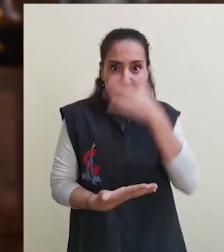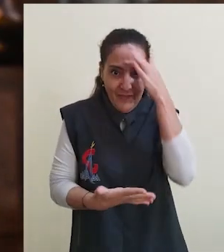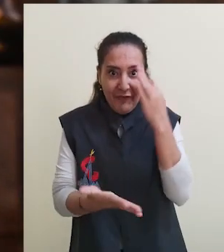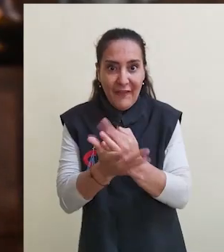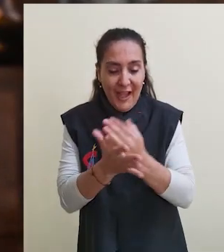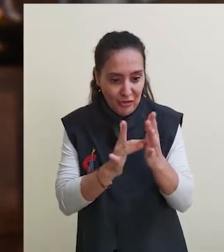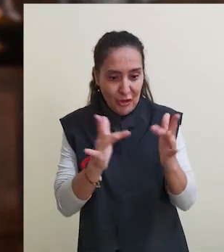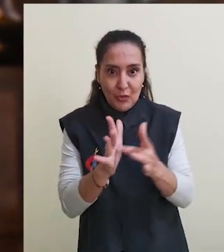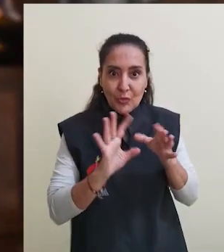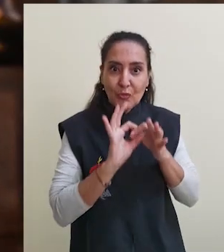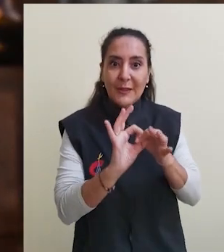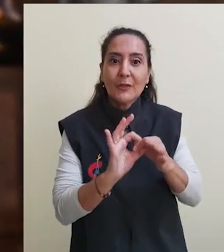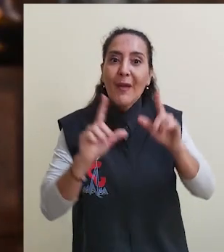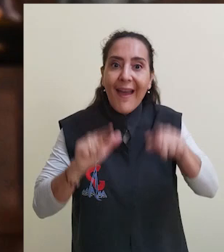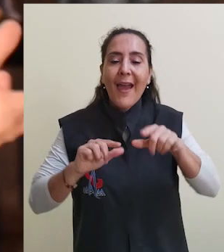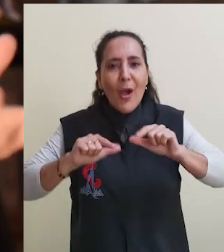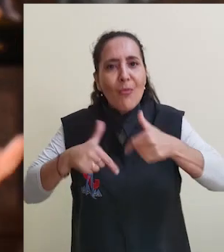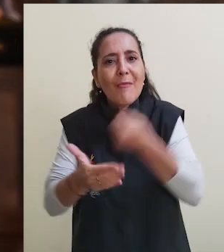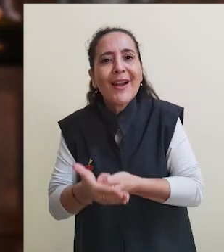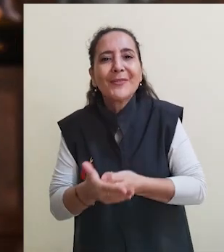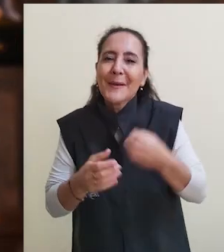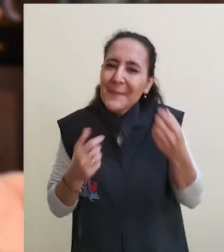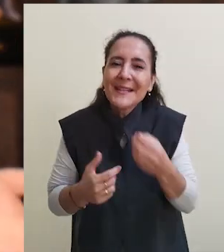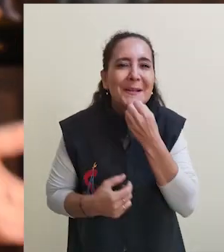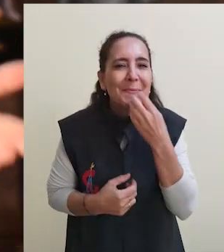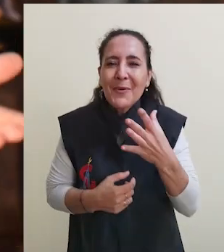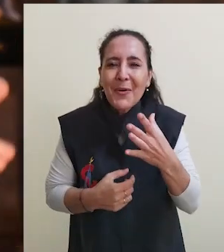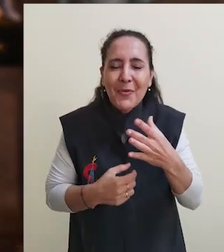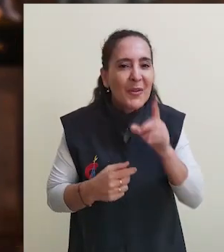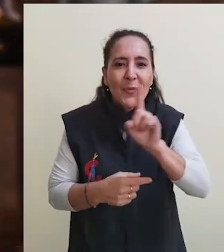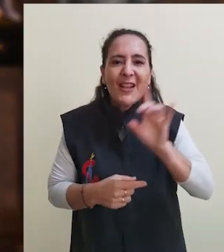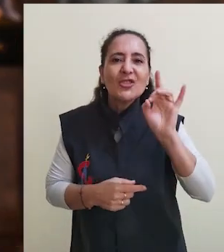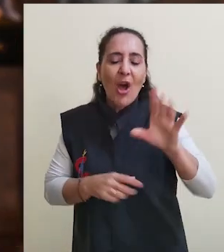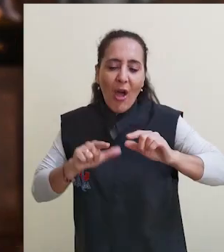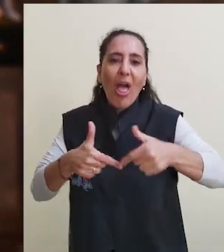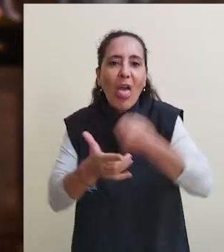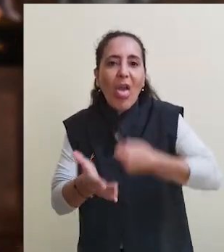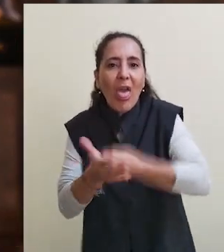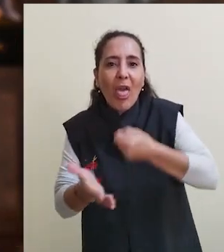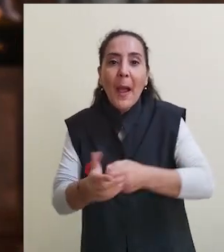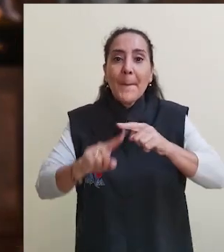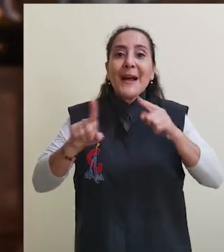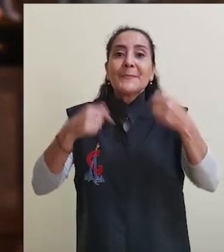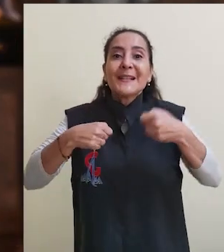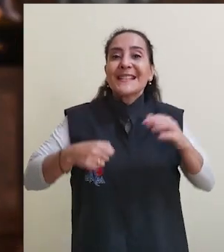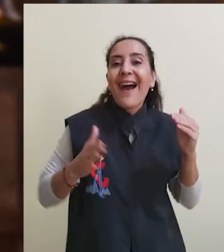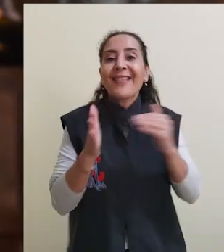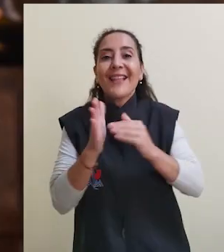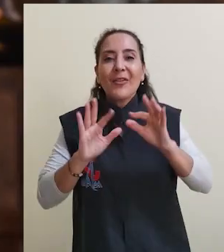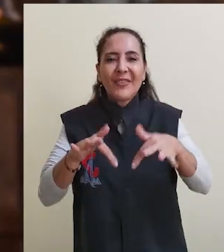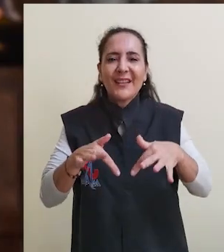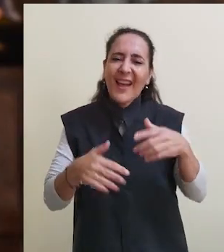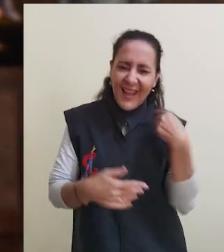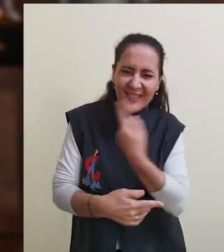é bom. É o combate que vale a pena. Completar a corrida. Não basta só lutar, tem que chegar até o fim.